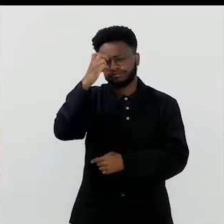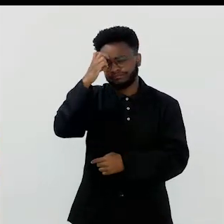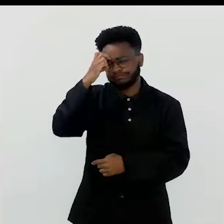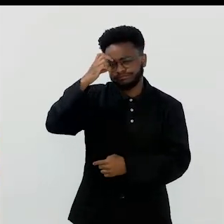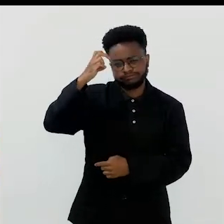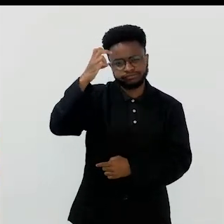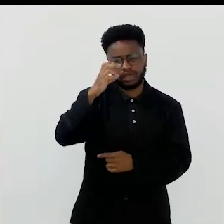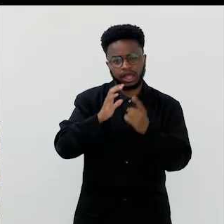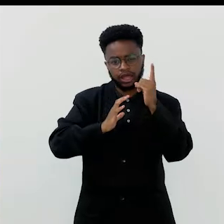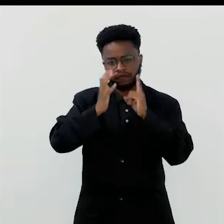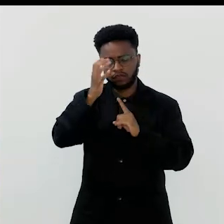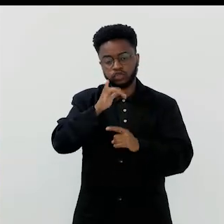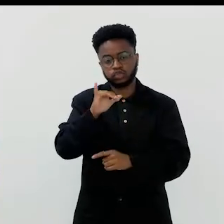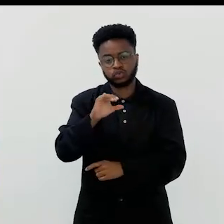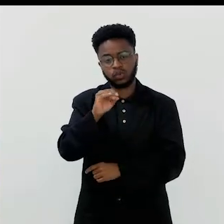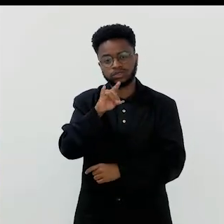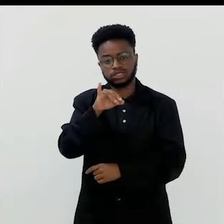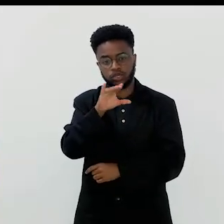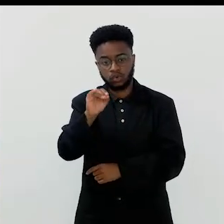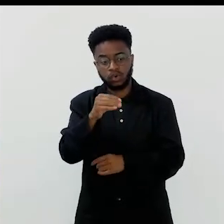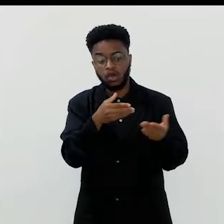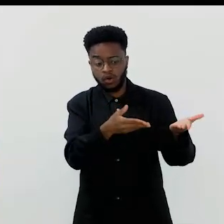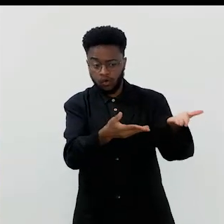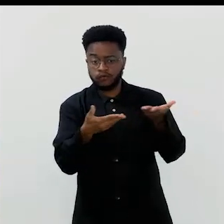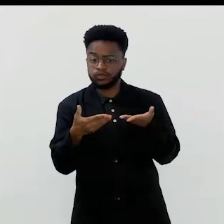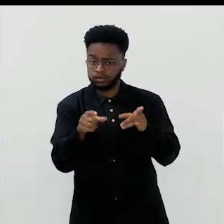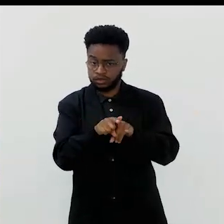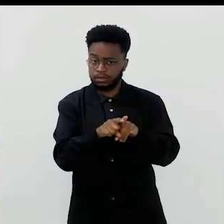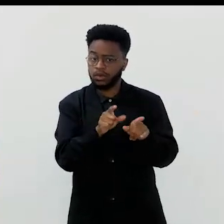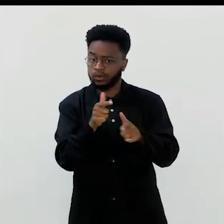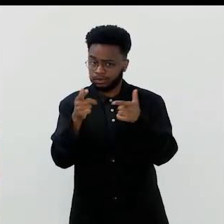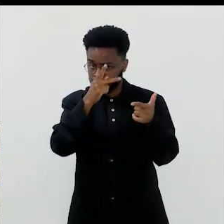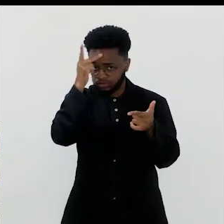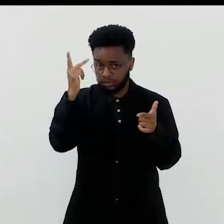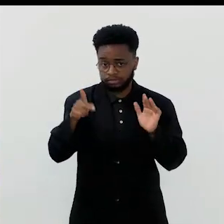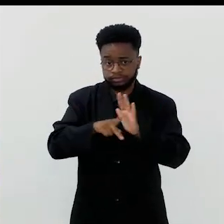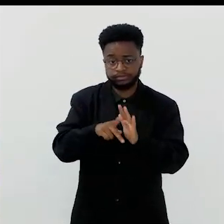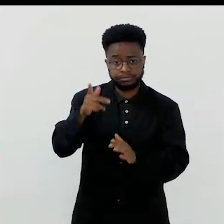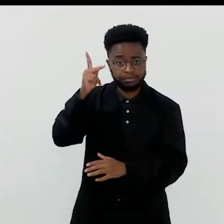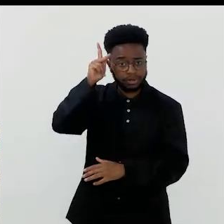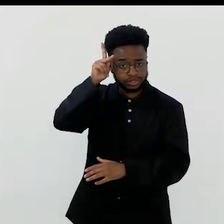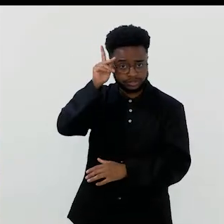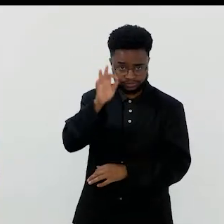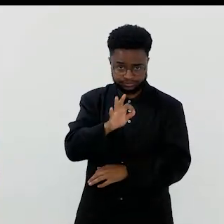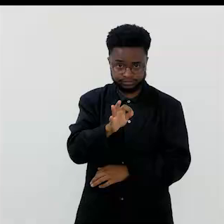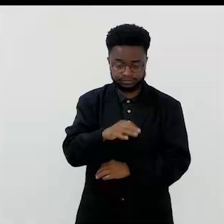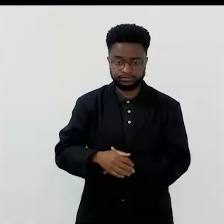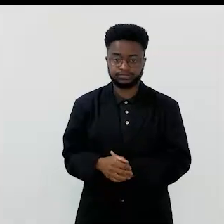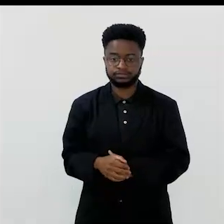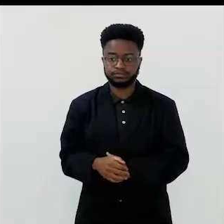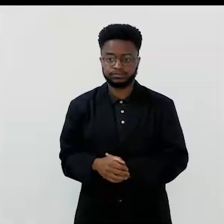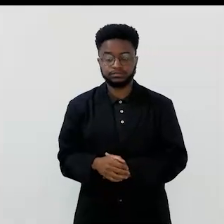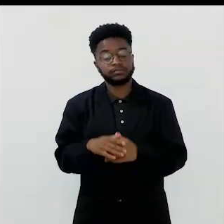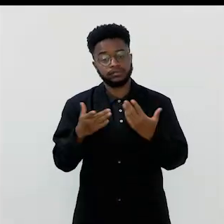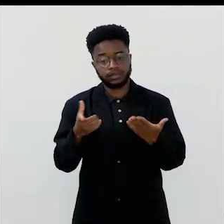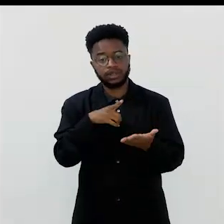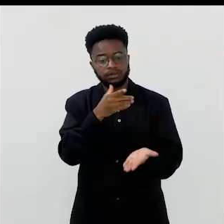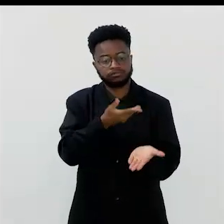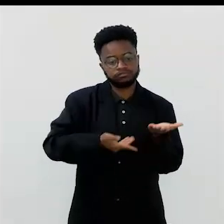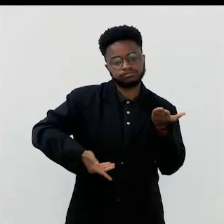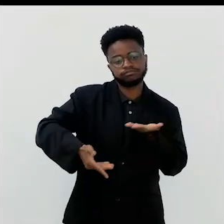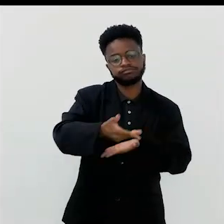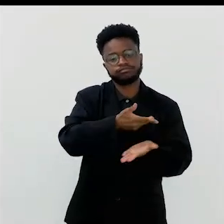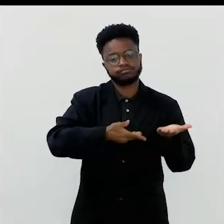do carnaval, Joãozinho 30, um visionário, começa a trazer também muita gente de Parintins para cá. Isso. Aí faz